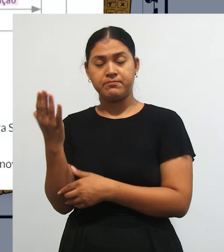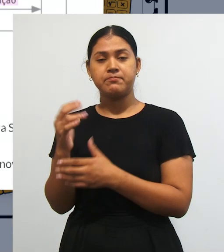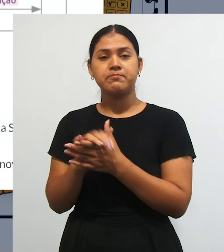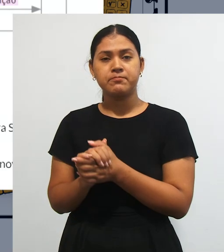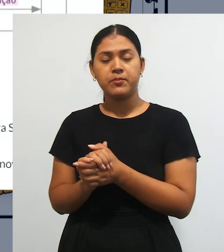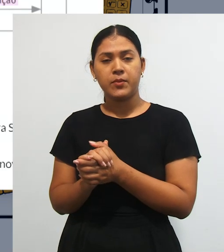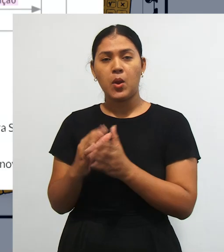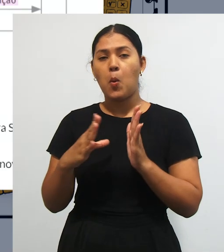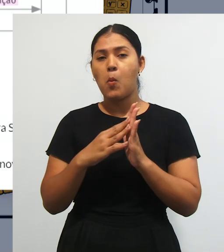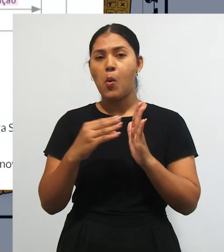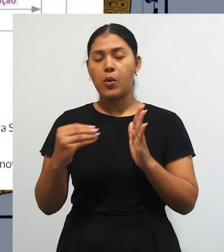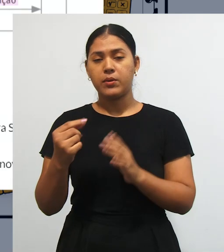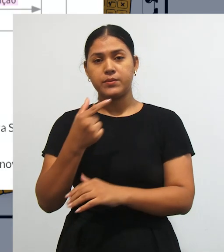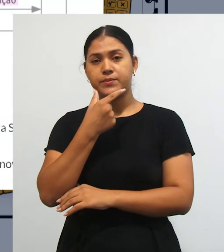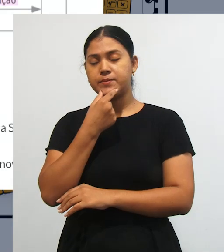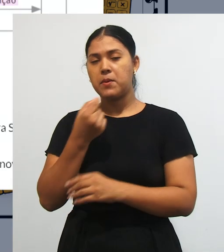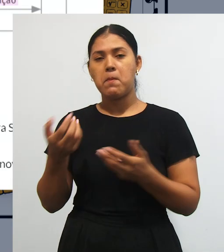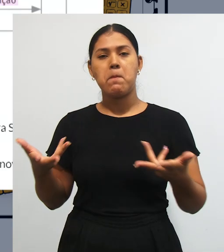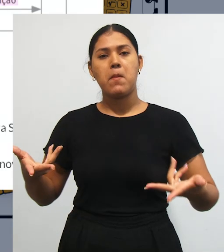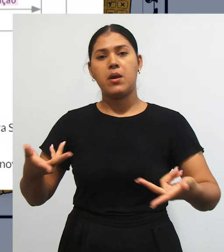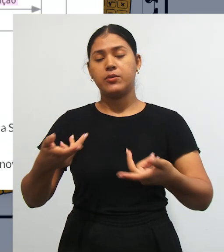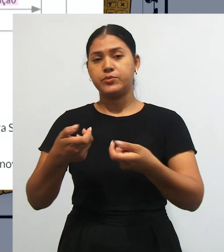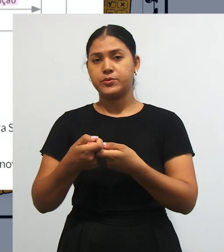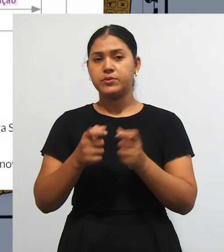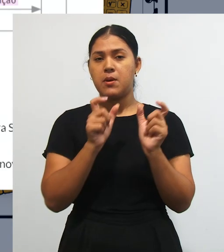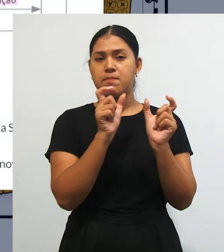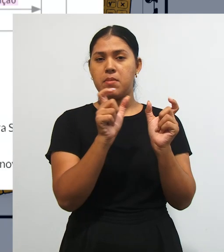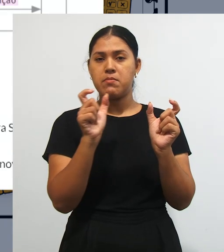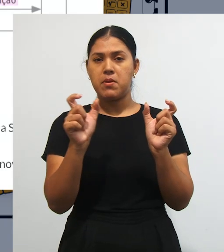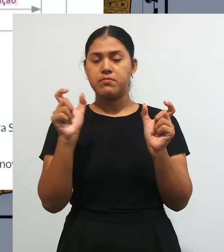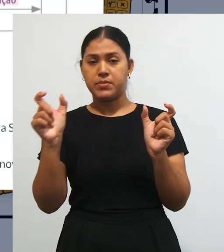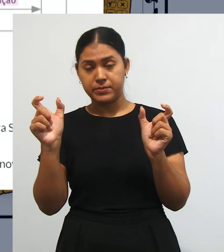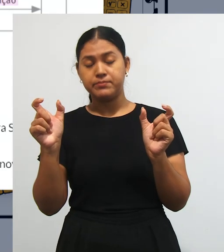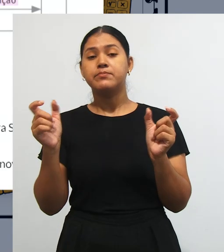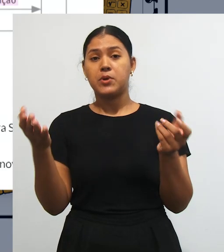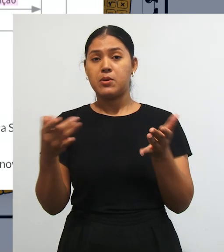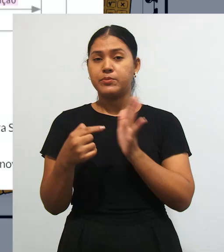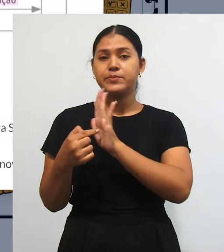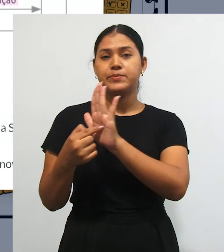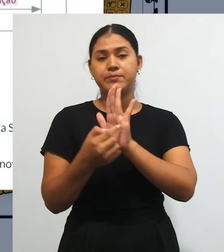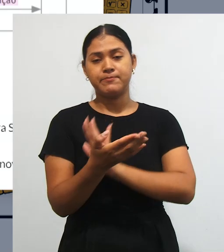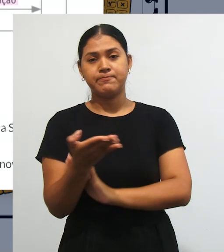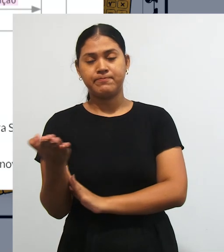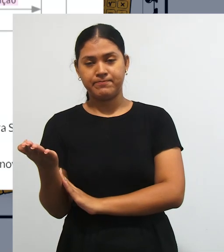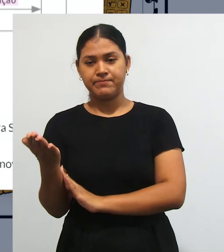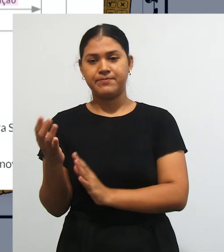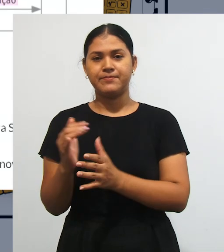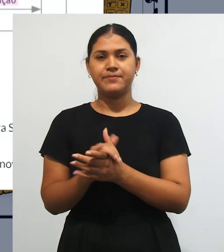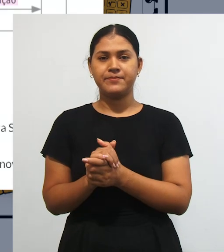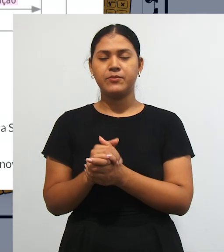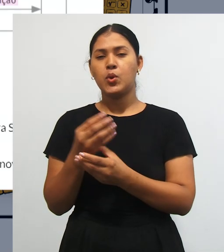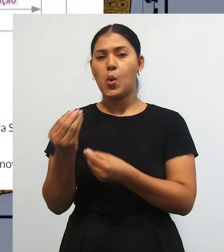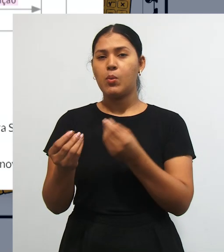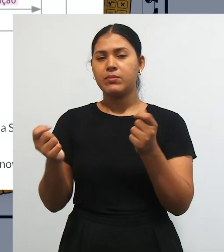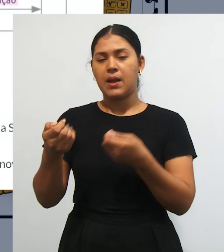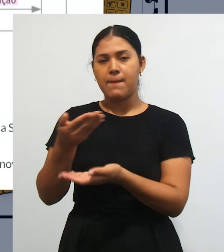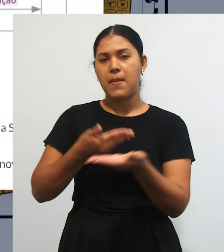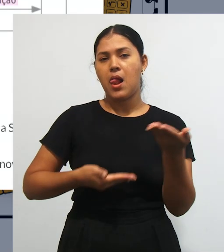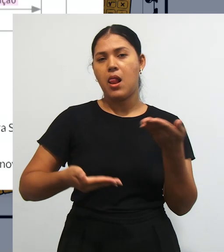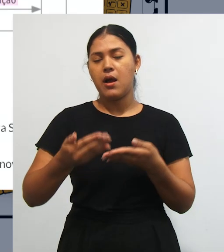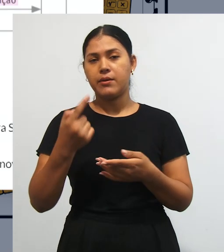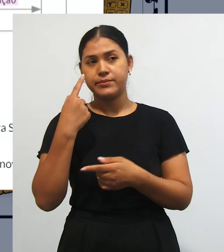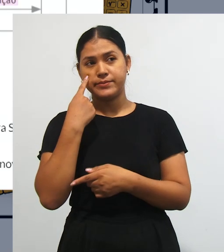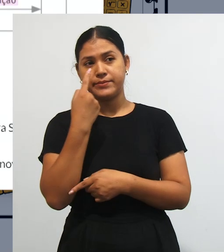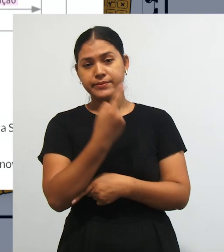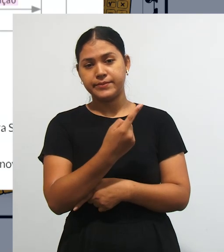é maravilhoso, fabuloso. Para mim é um dos melhores esquemas e por isso eu o trouxe aqui para trabalhar com vocês, para discutir com vocês.